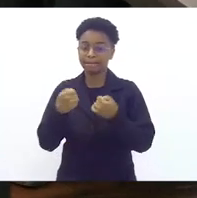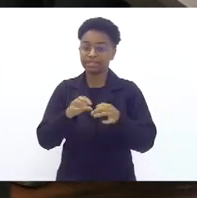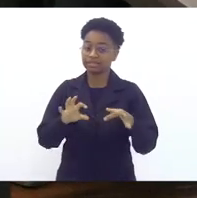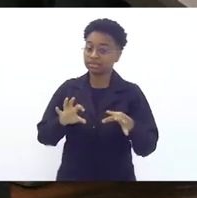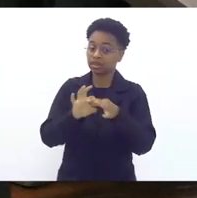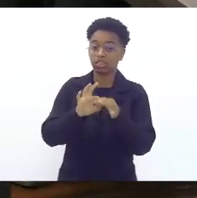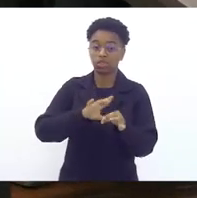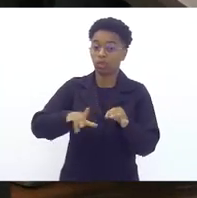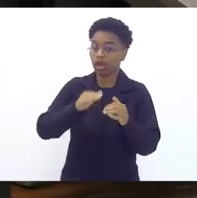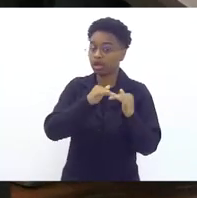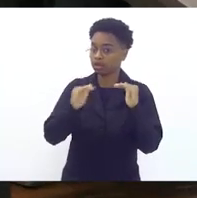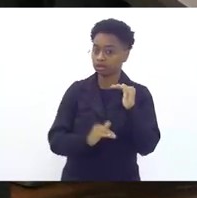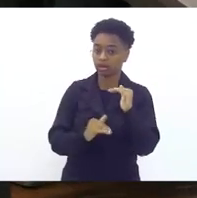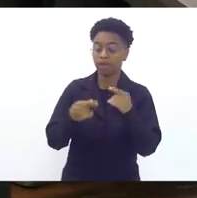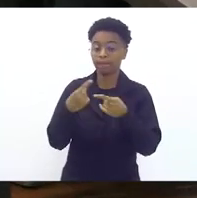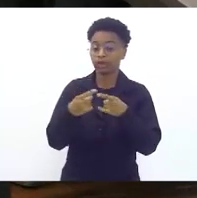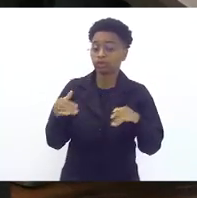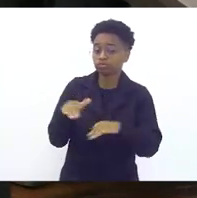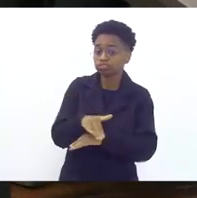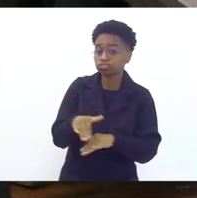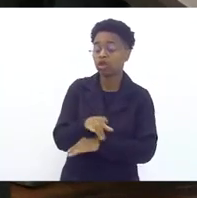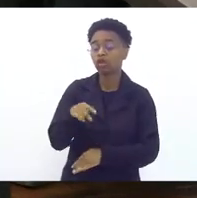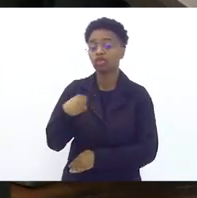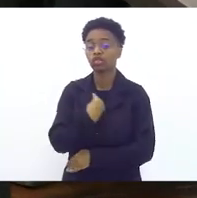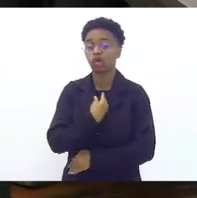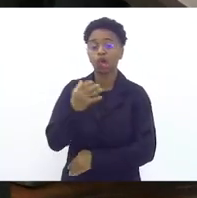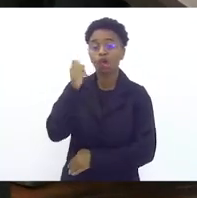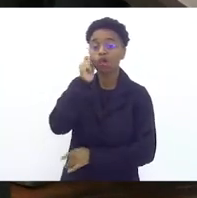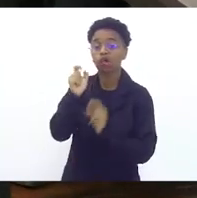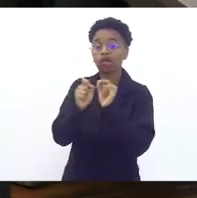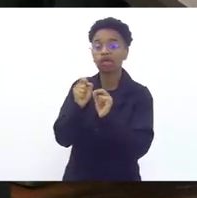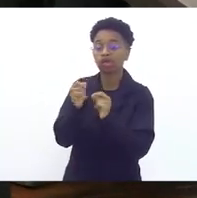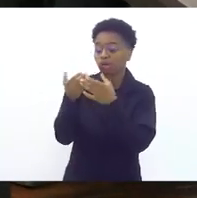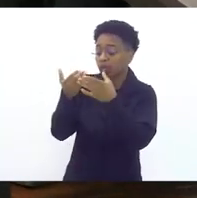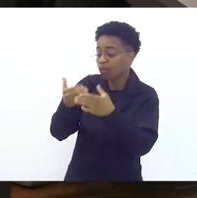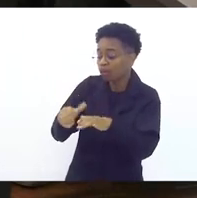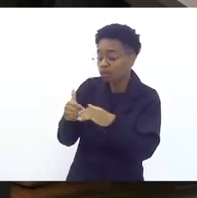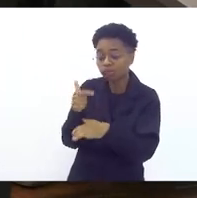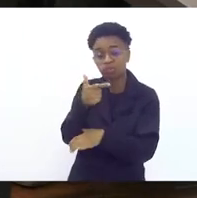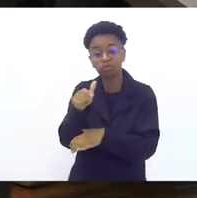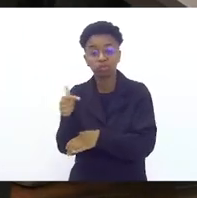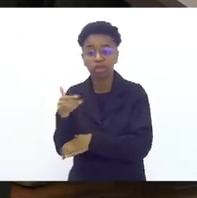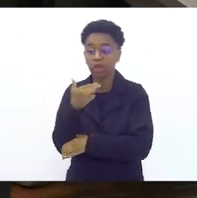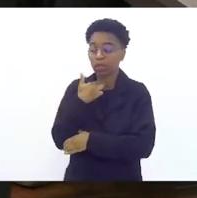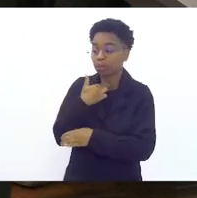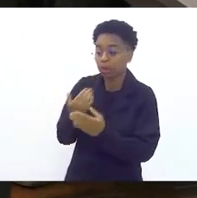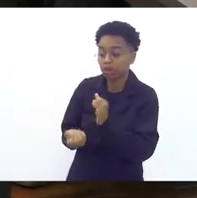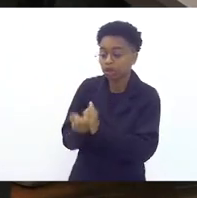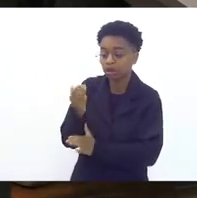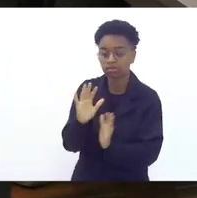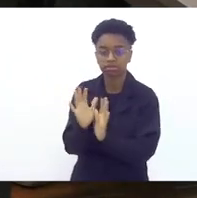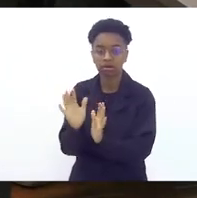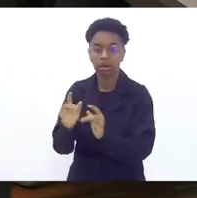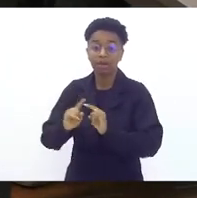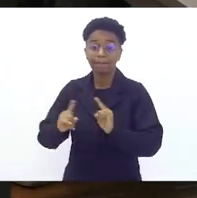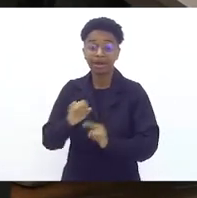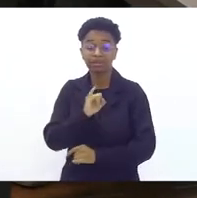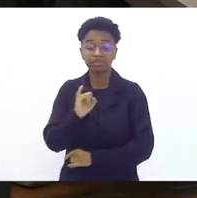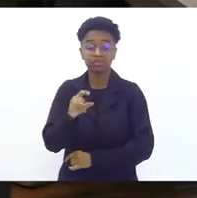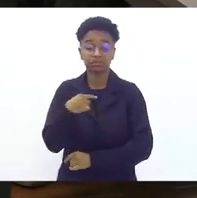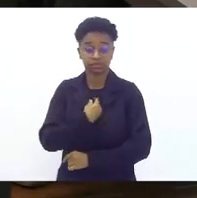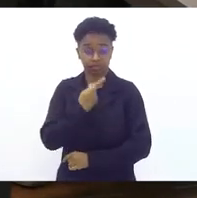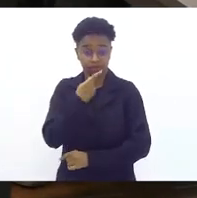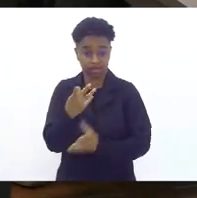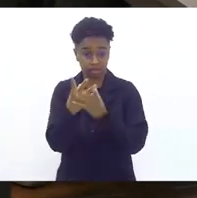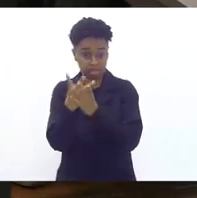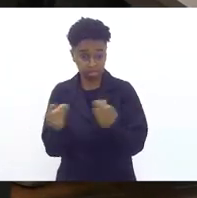não subordinada. Subordinada, nós escutamos só isso. Nem concurso público tem, não pode fazer. Quando se fala na